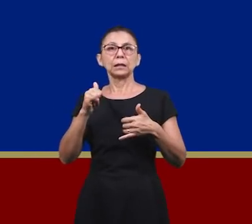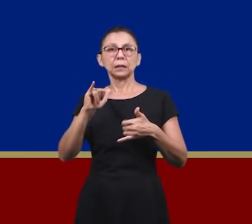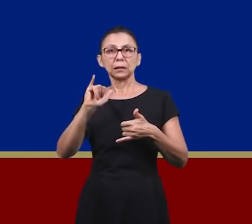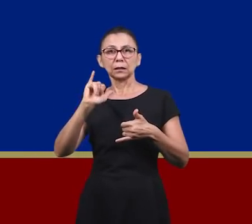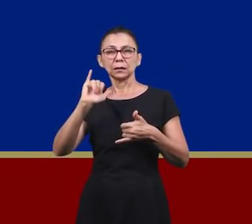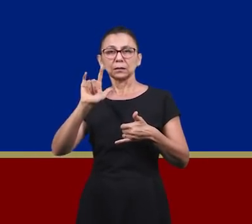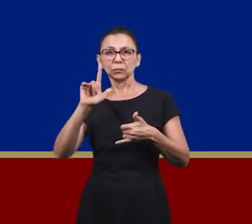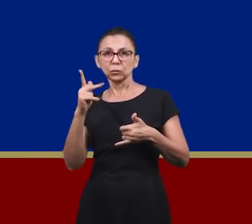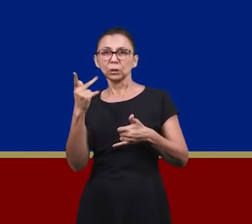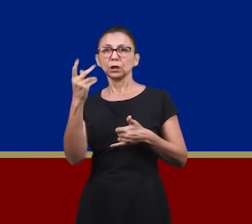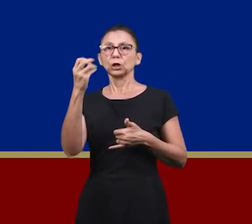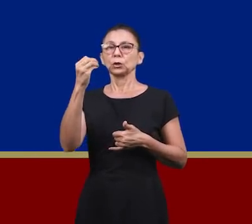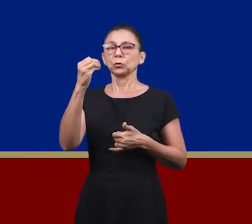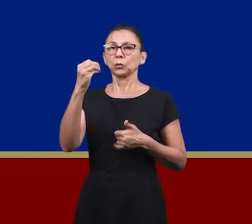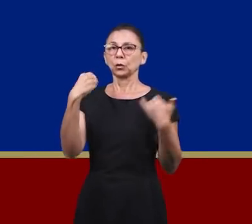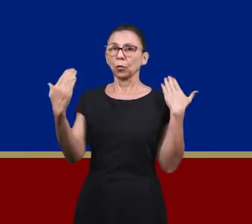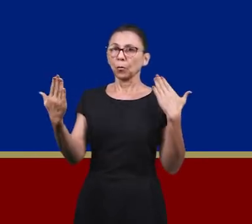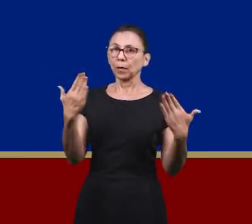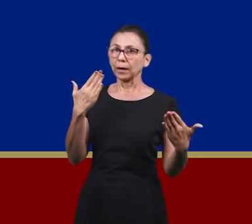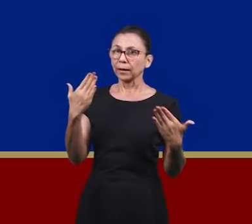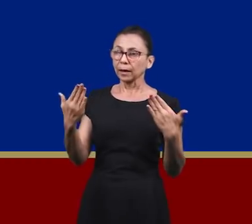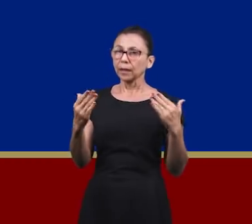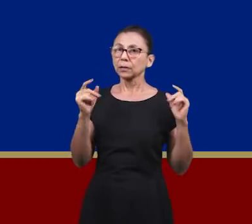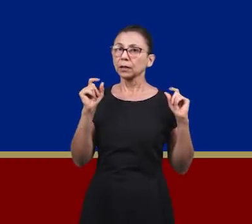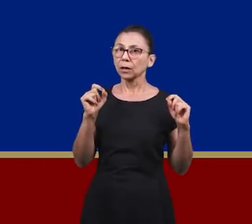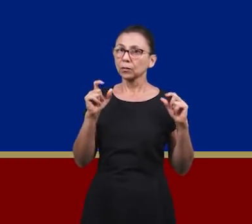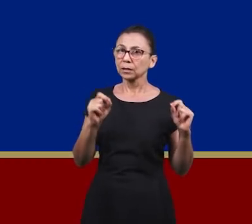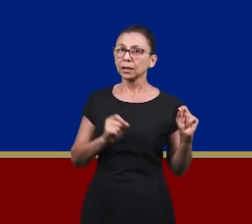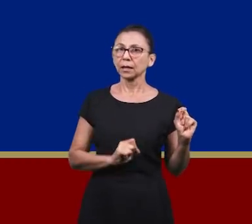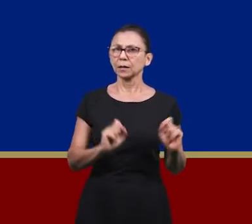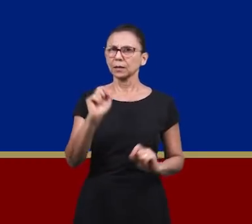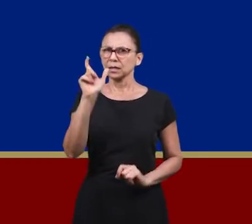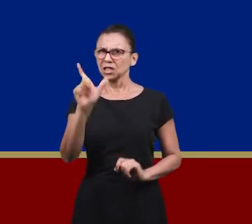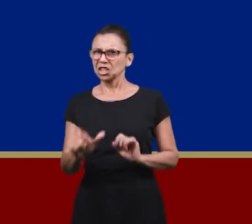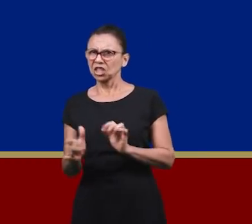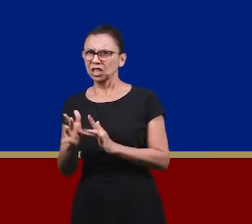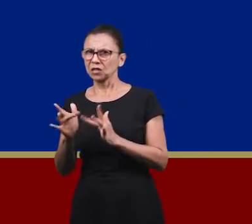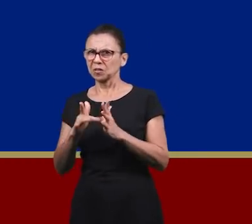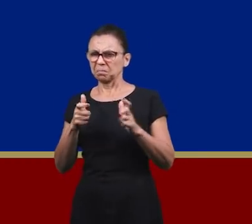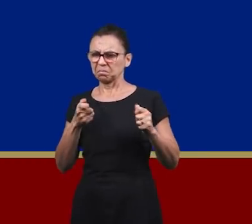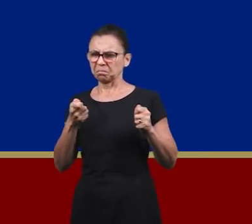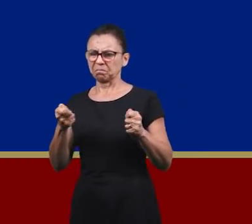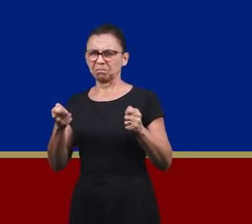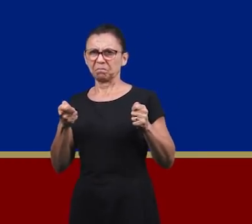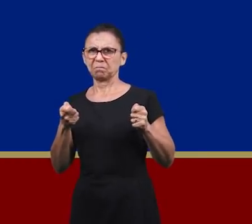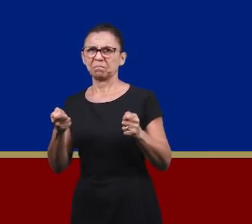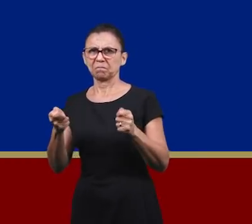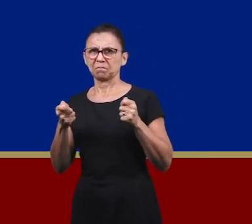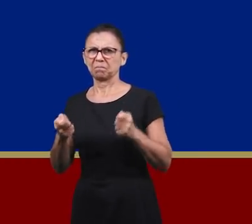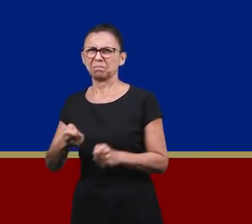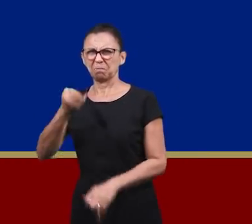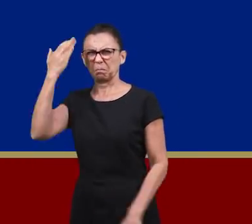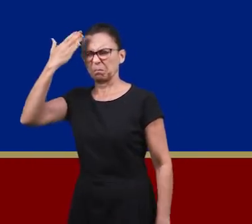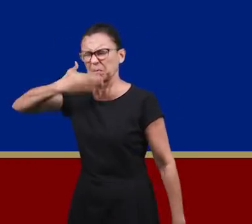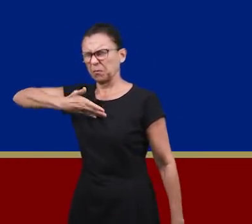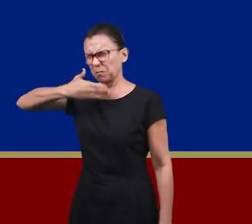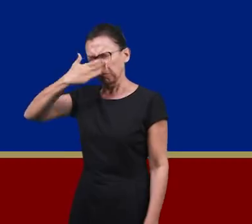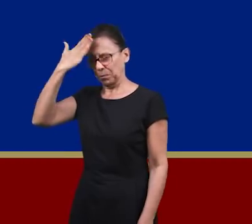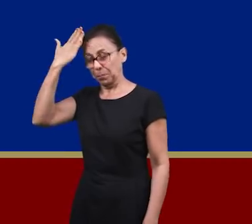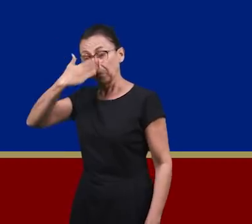processo que Jesus passou. Tentado, perseguido e provado, foi morto na